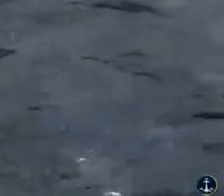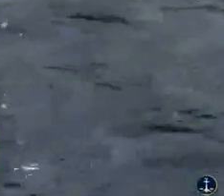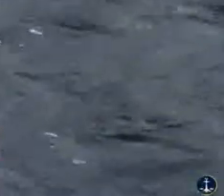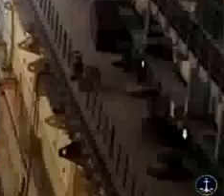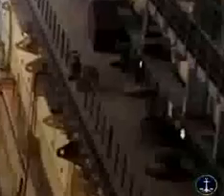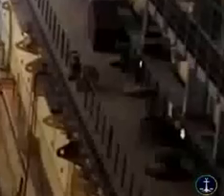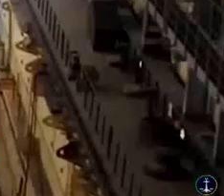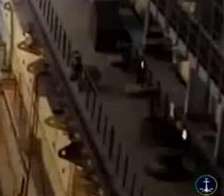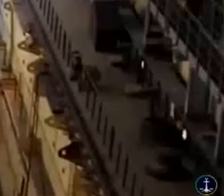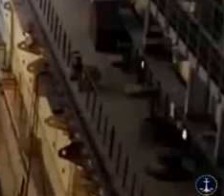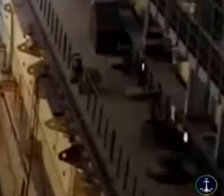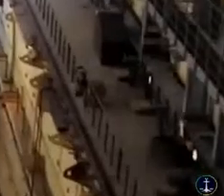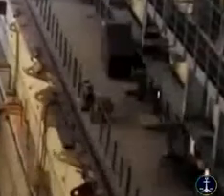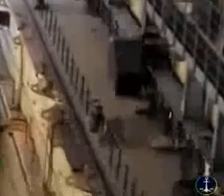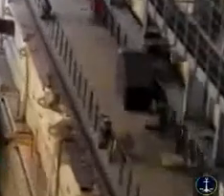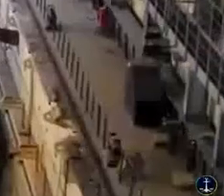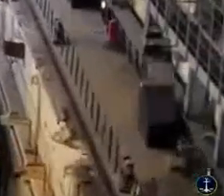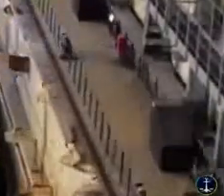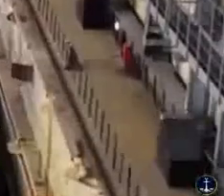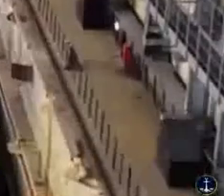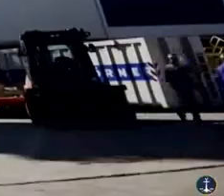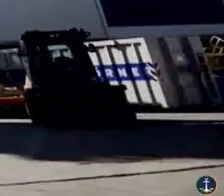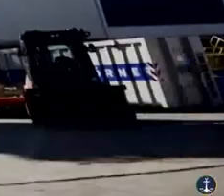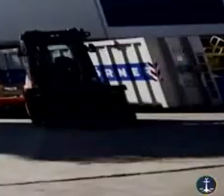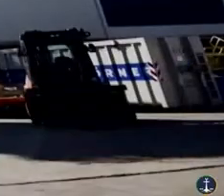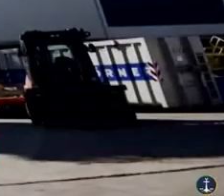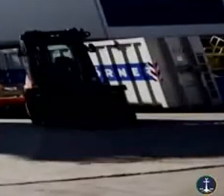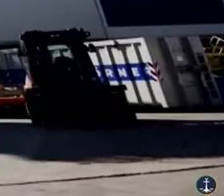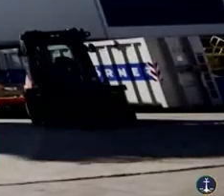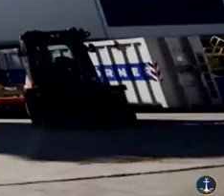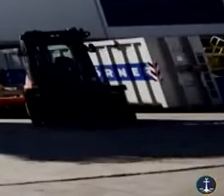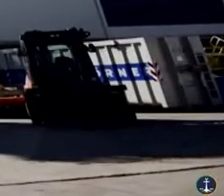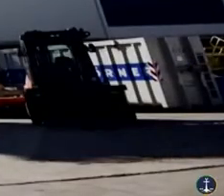inovador projeto naval já construído em território nacional.